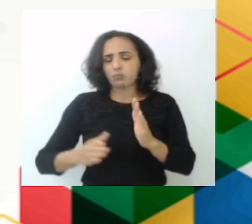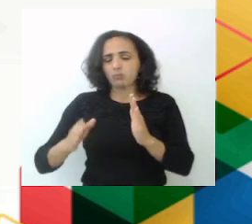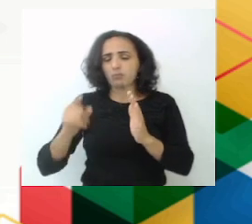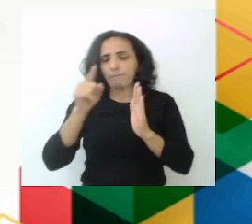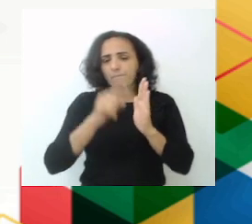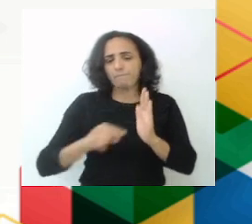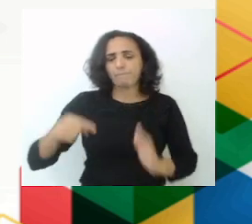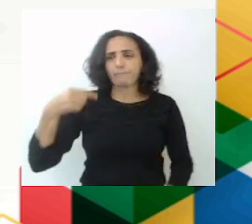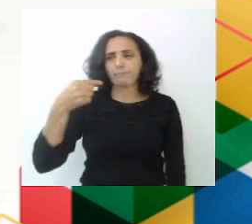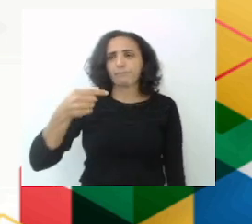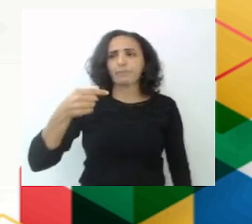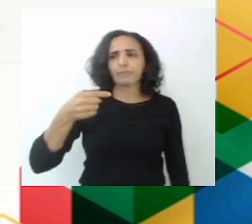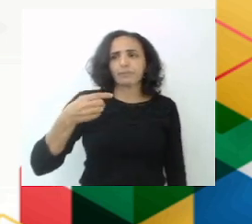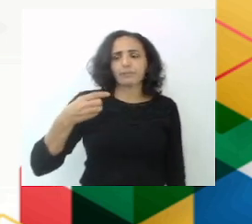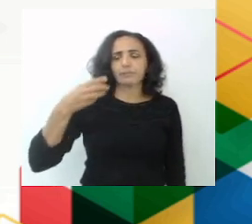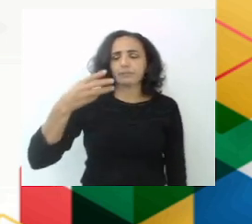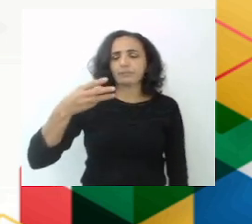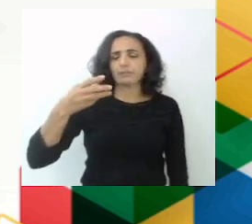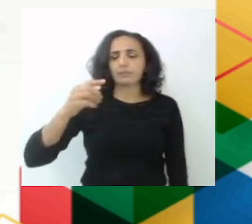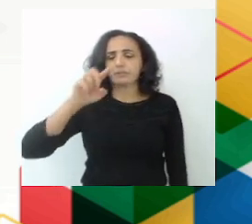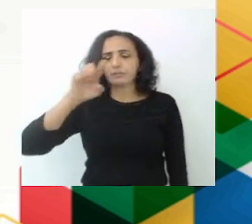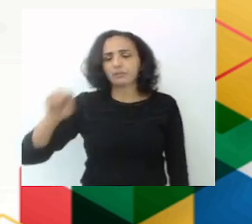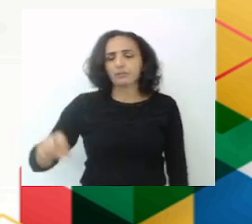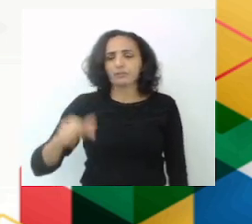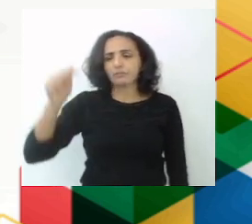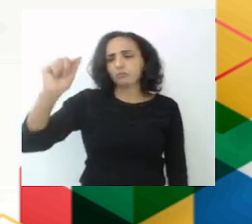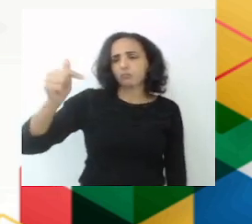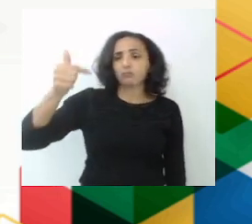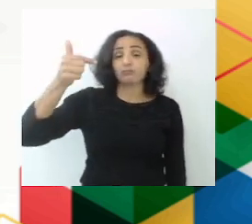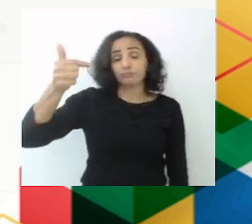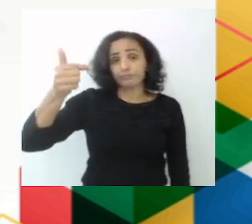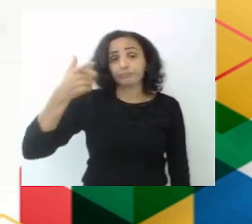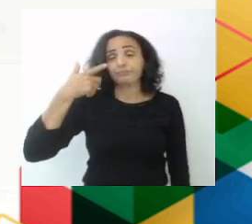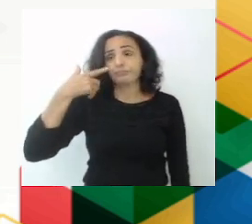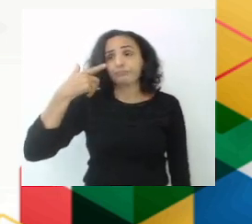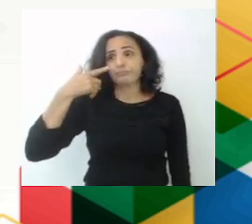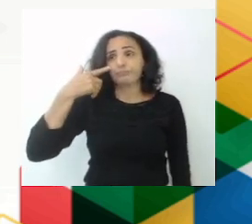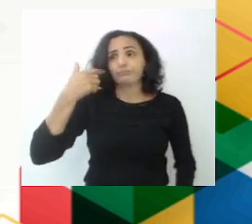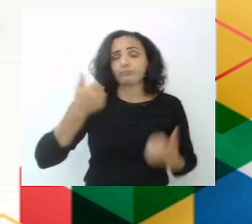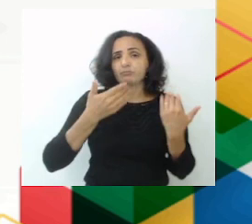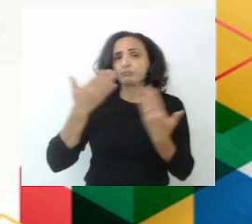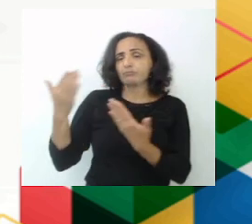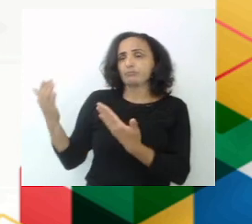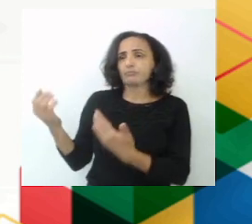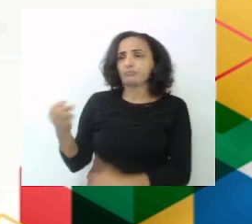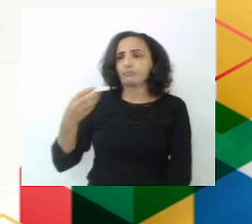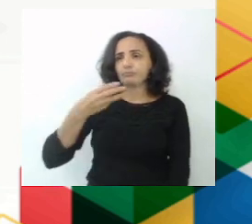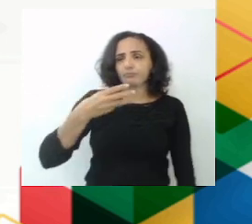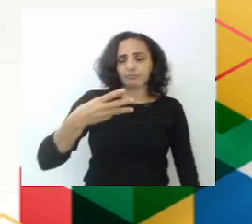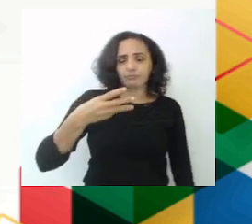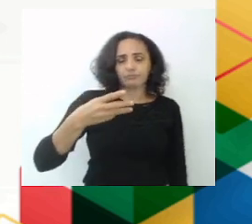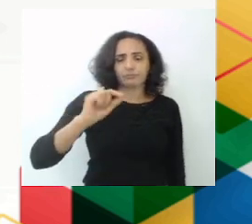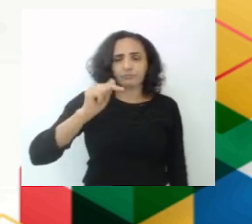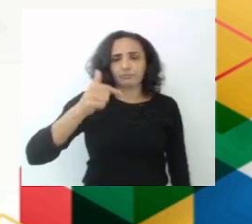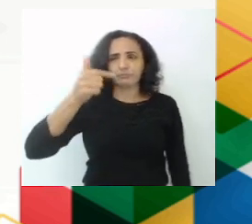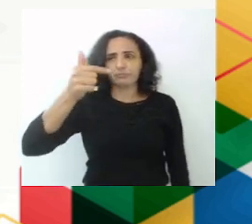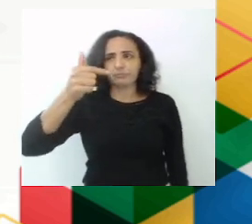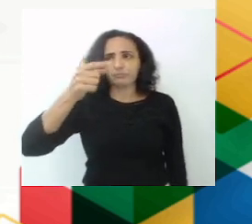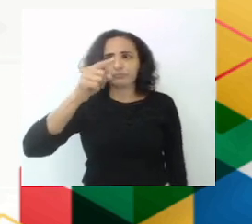menos 3 e resolver a expressão. Então, você tem ali, ó, menos 3 ao quadrado é